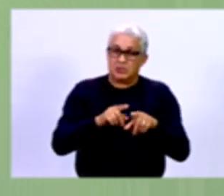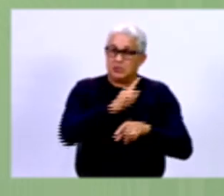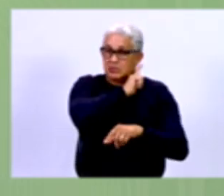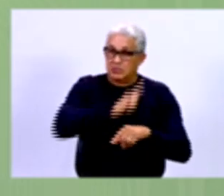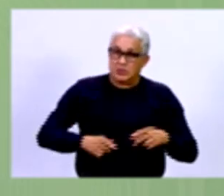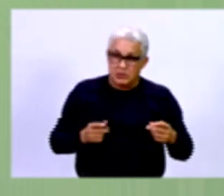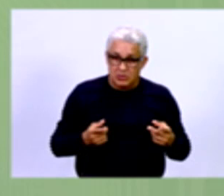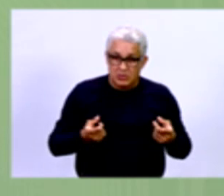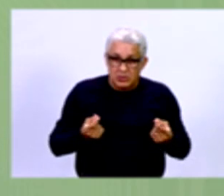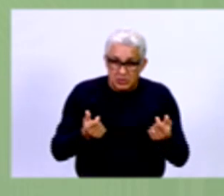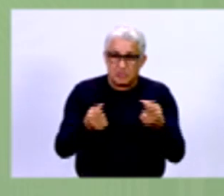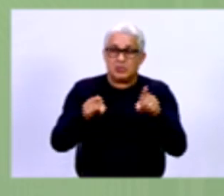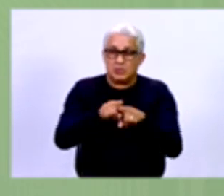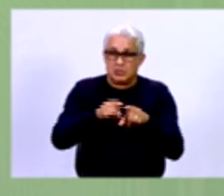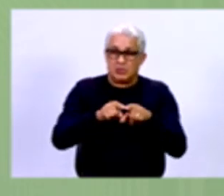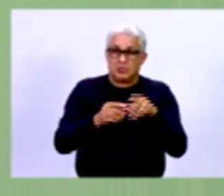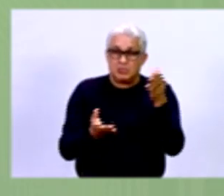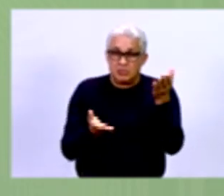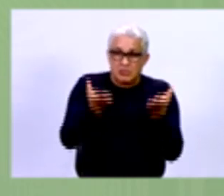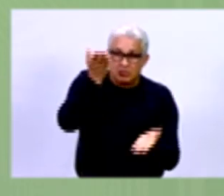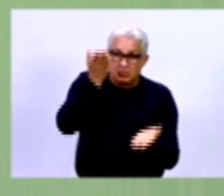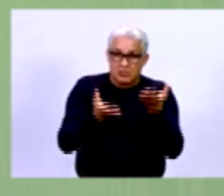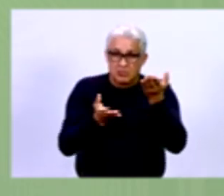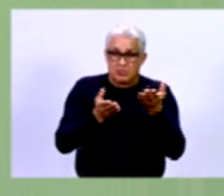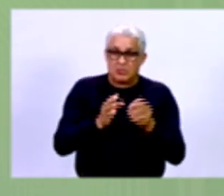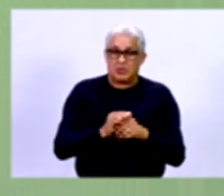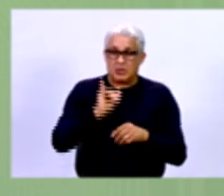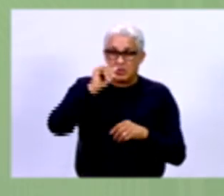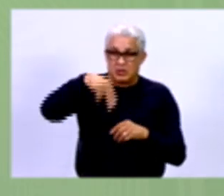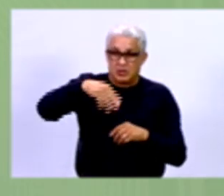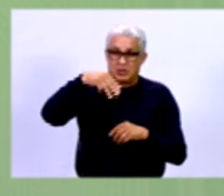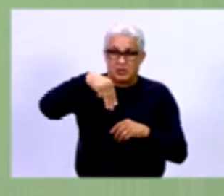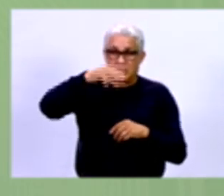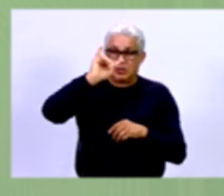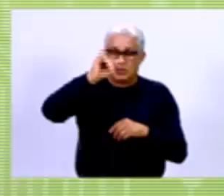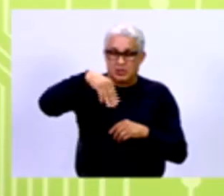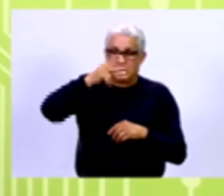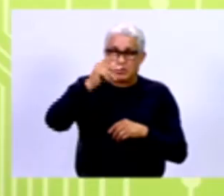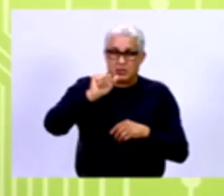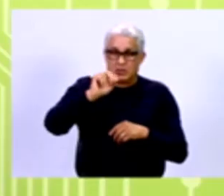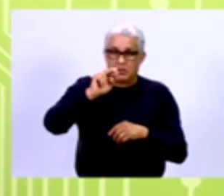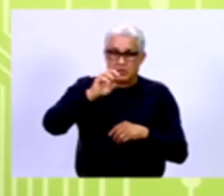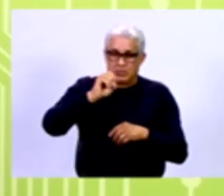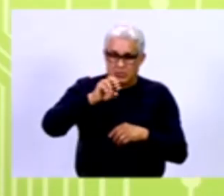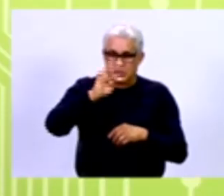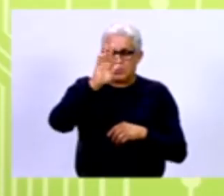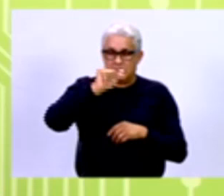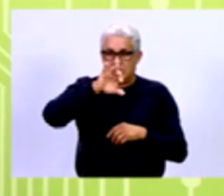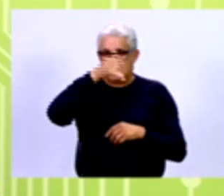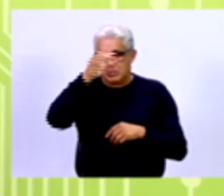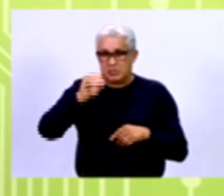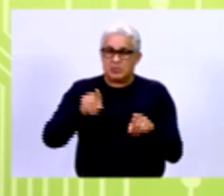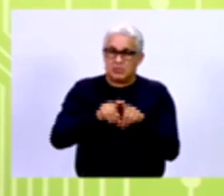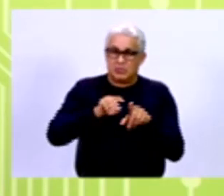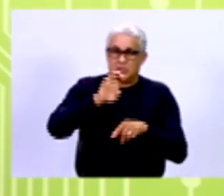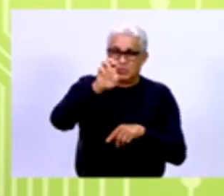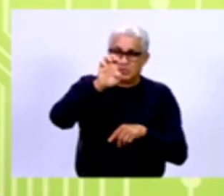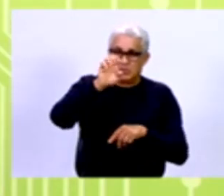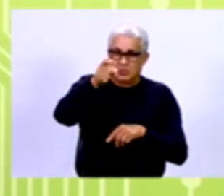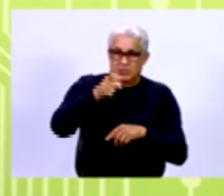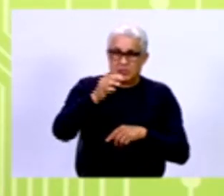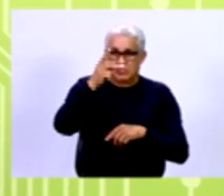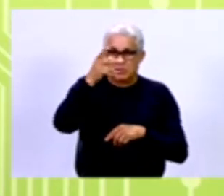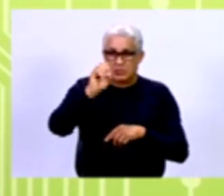entre importações e exportações. Então, essas 3 óticas possibilitam o cálculo do PIB de